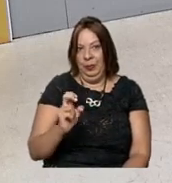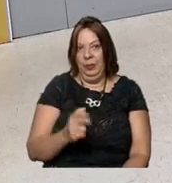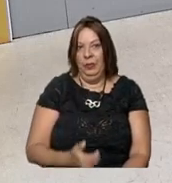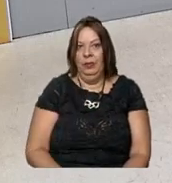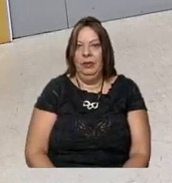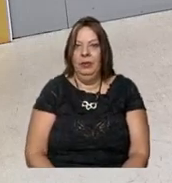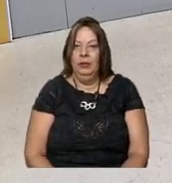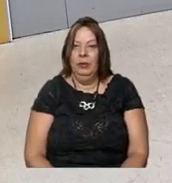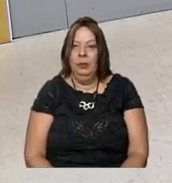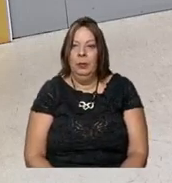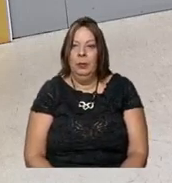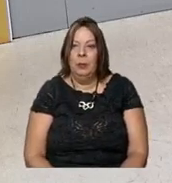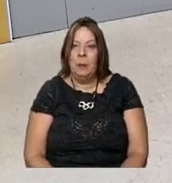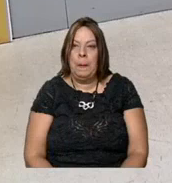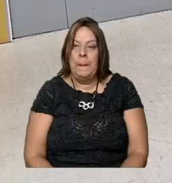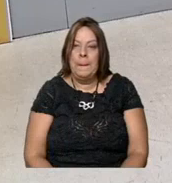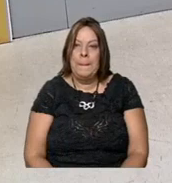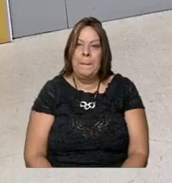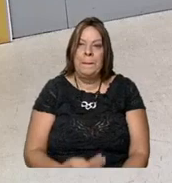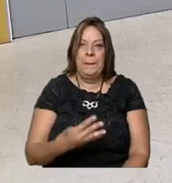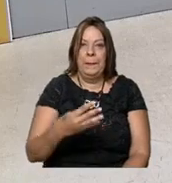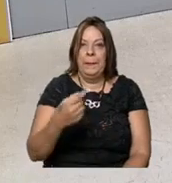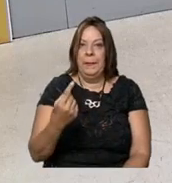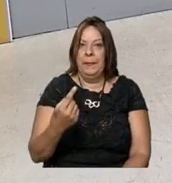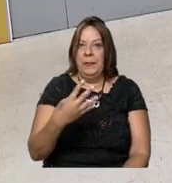25. Vem bolinha número